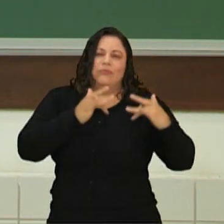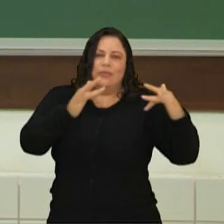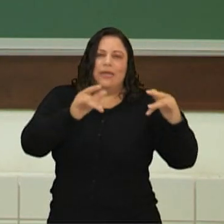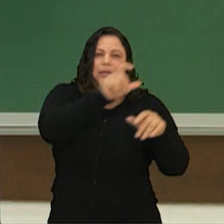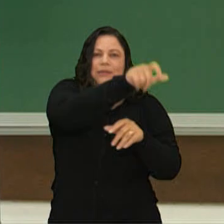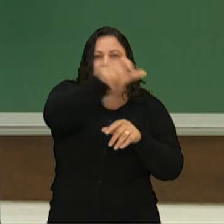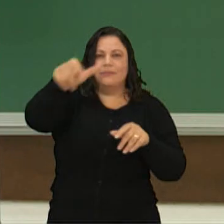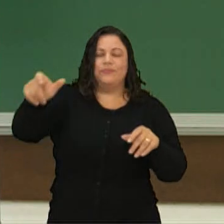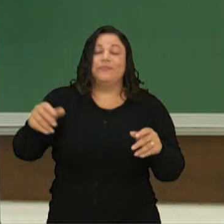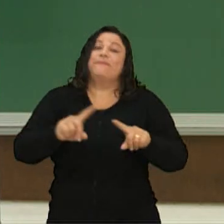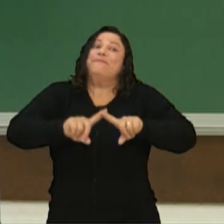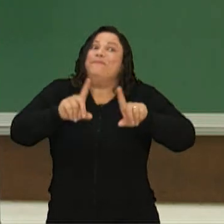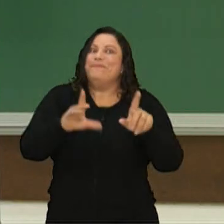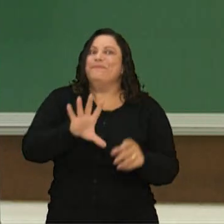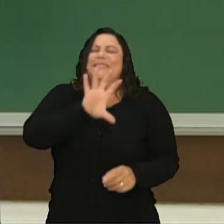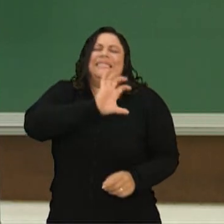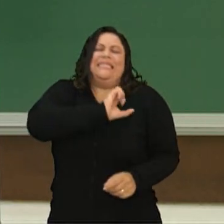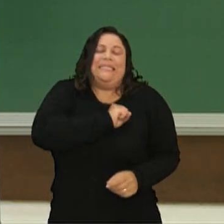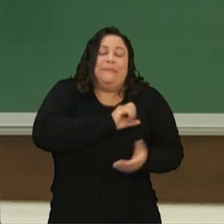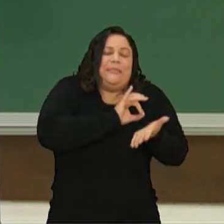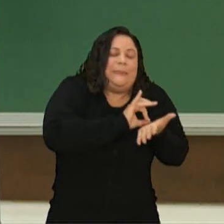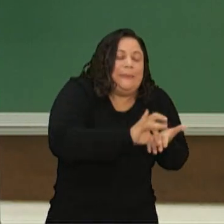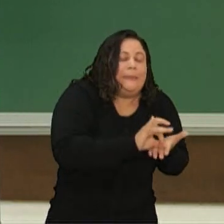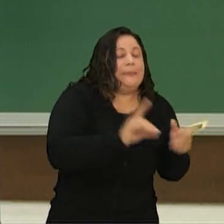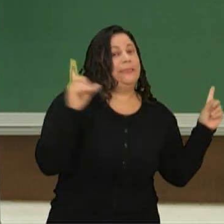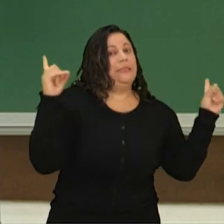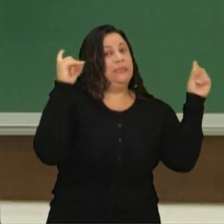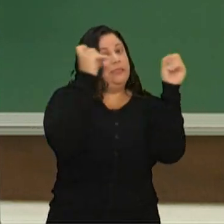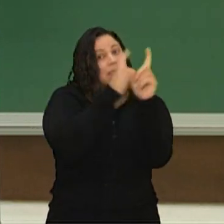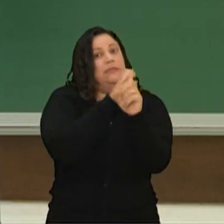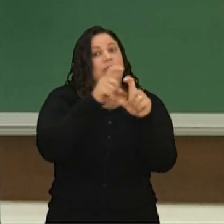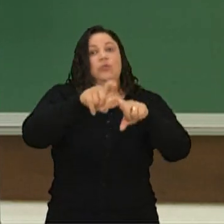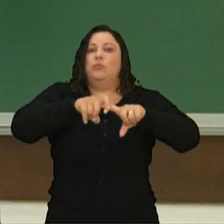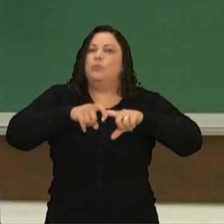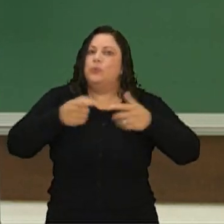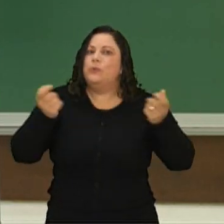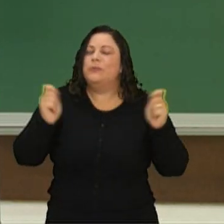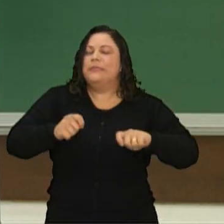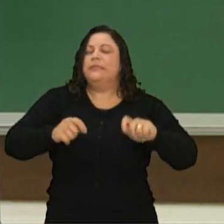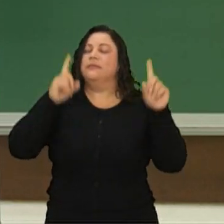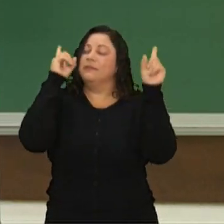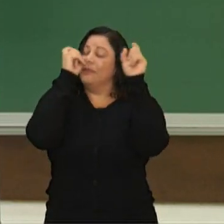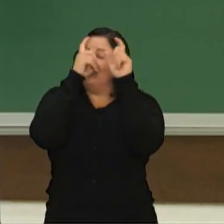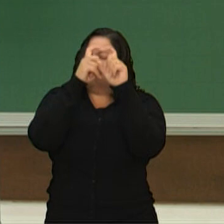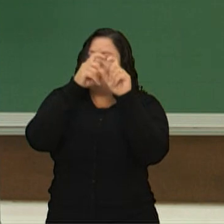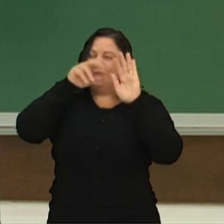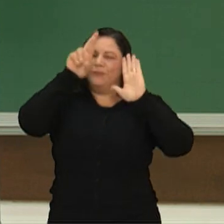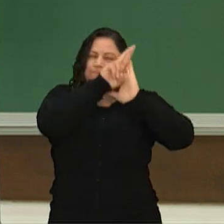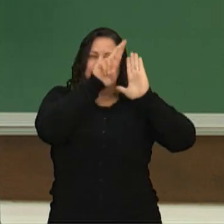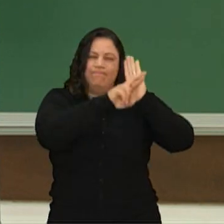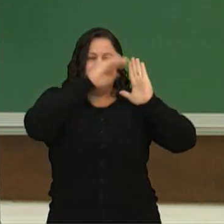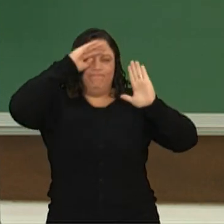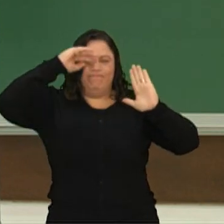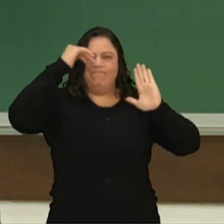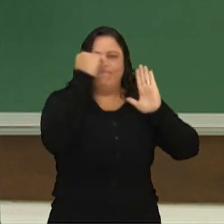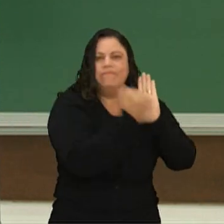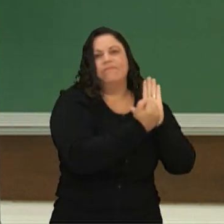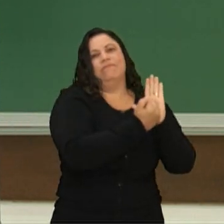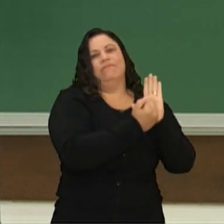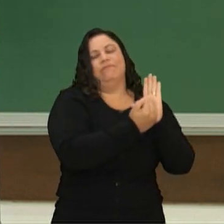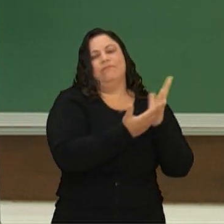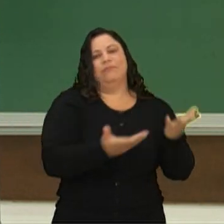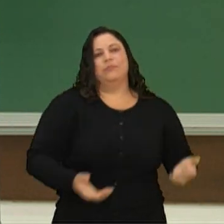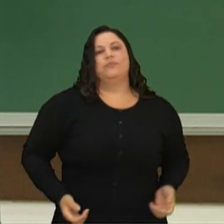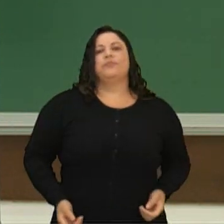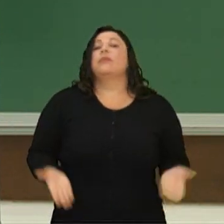muito difícil. Então, é muito difícil ser cristão. Ó. Então, vamos agora ao quiz, né? Mais